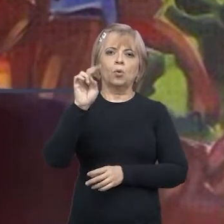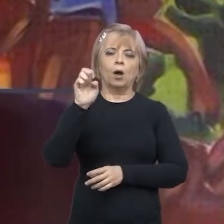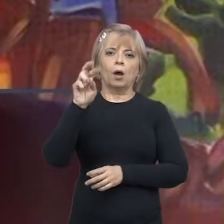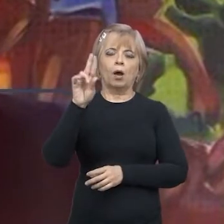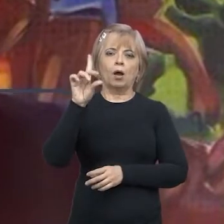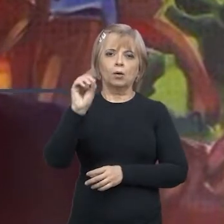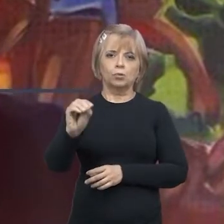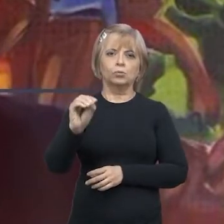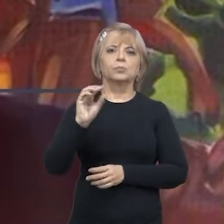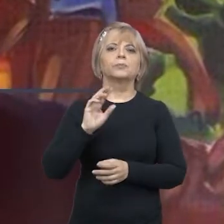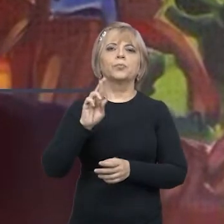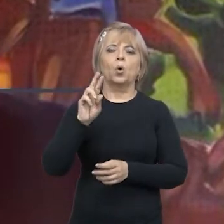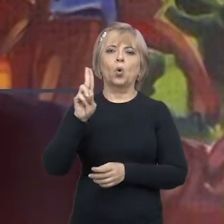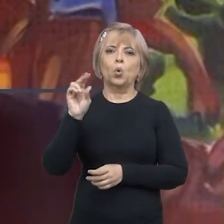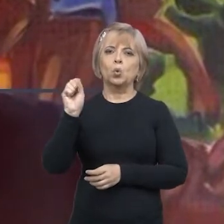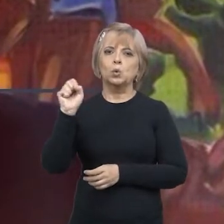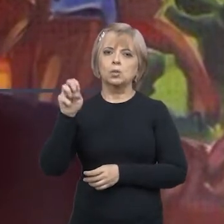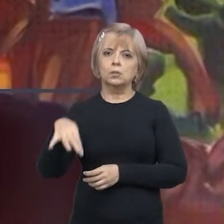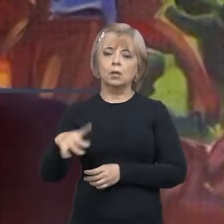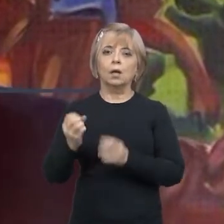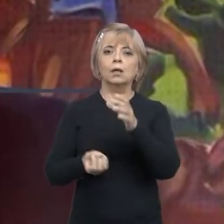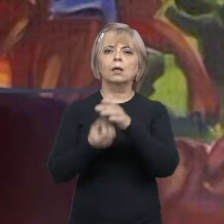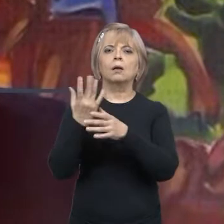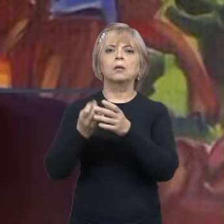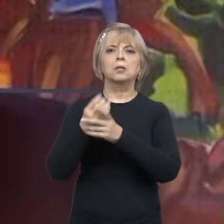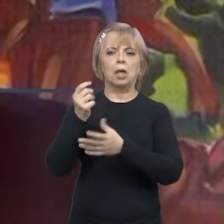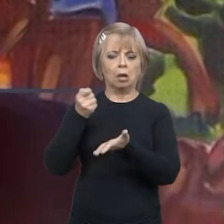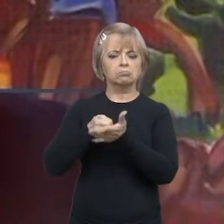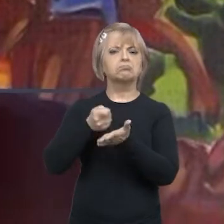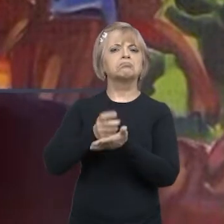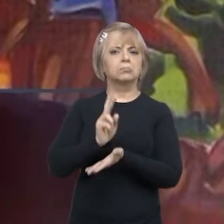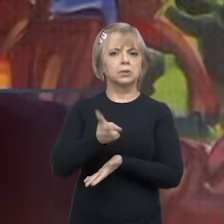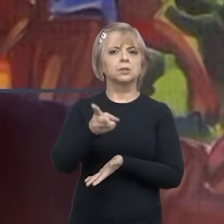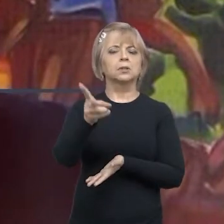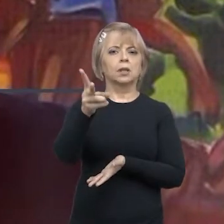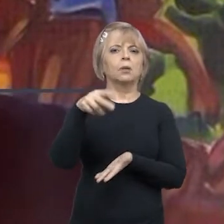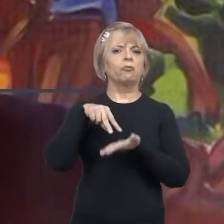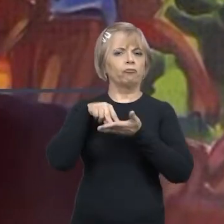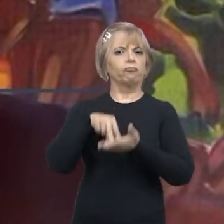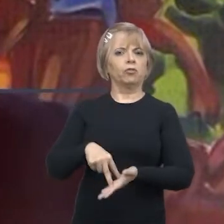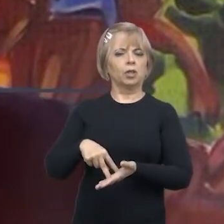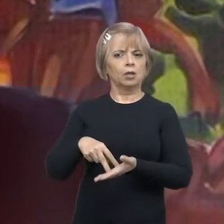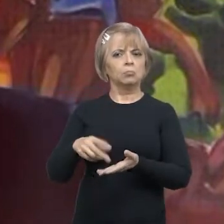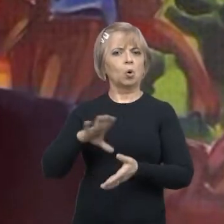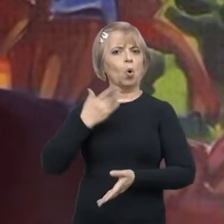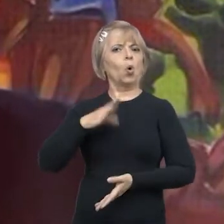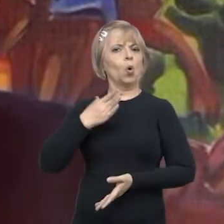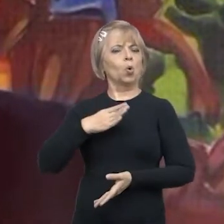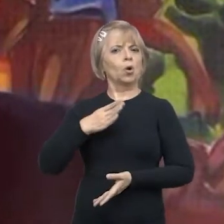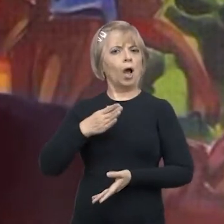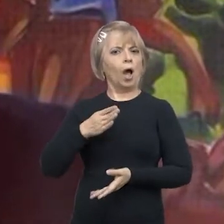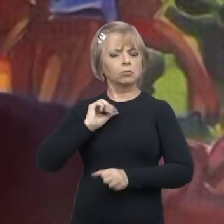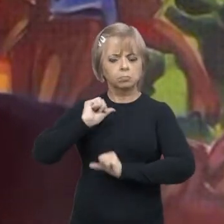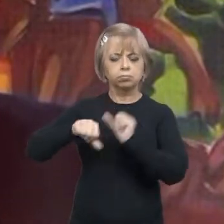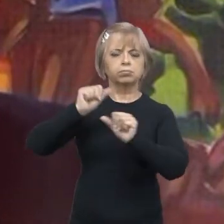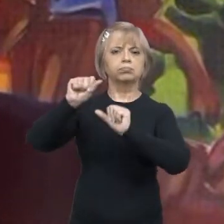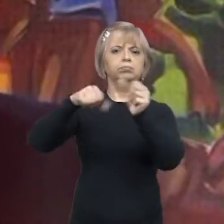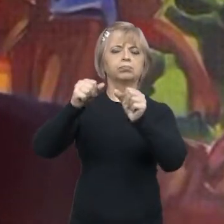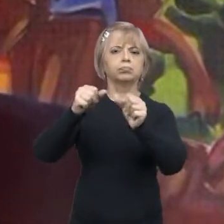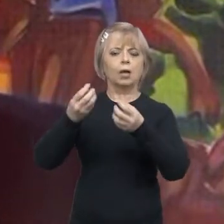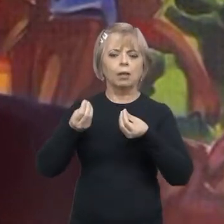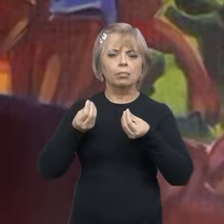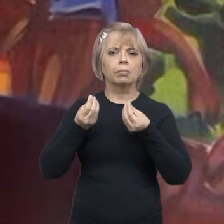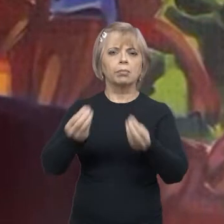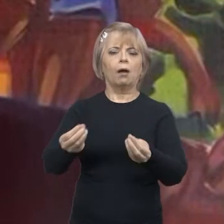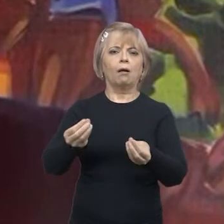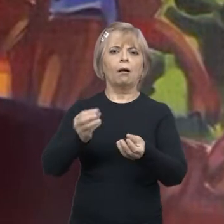tem criado insistentemente, com muita firmeza, muita ousadia, tem dado condições